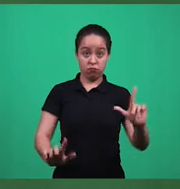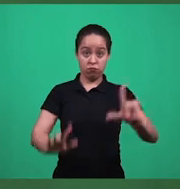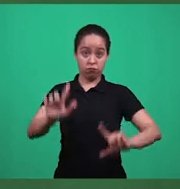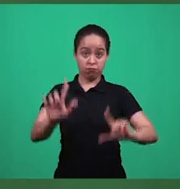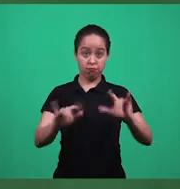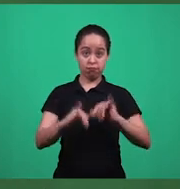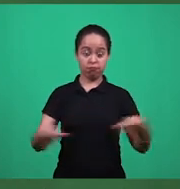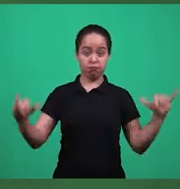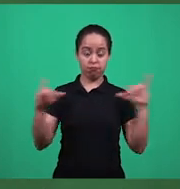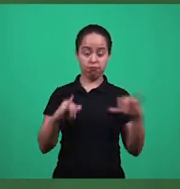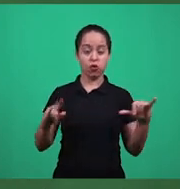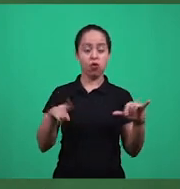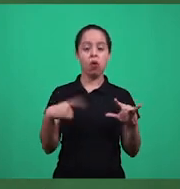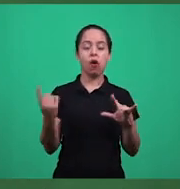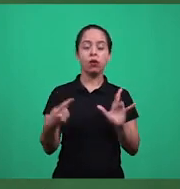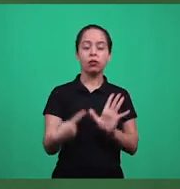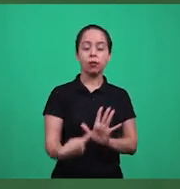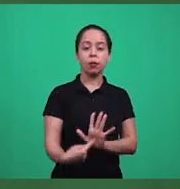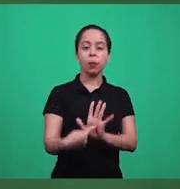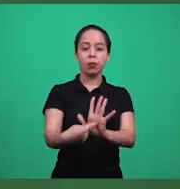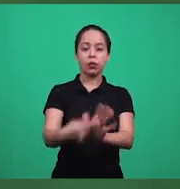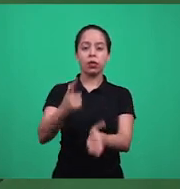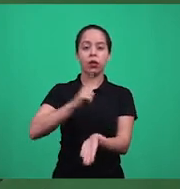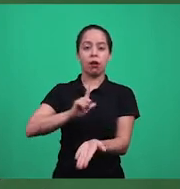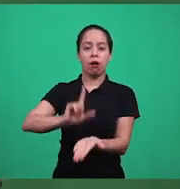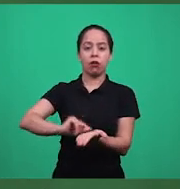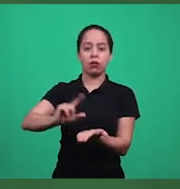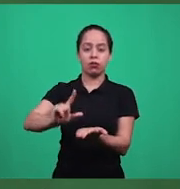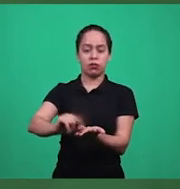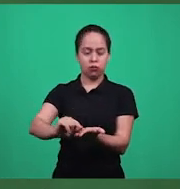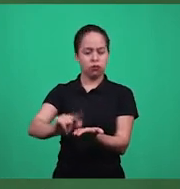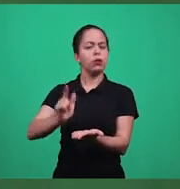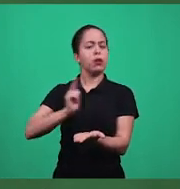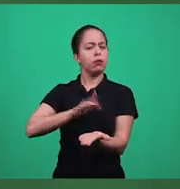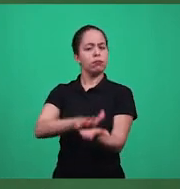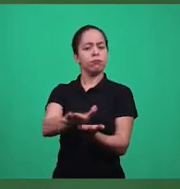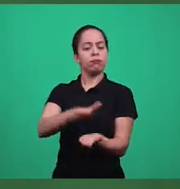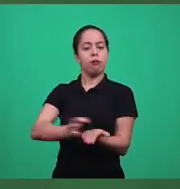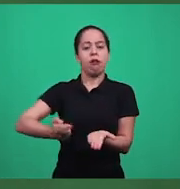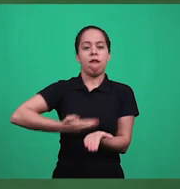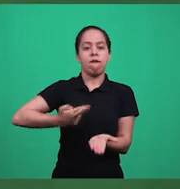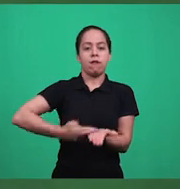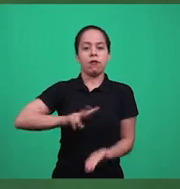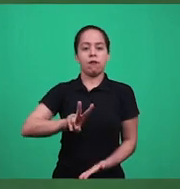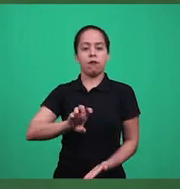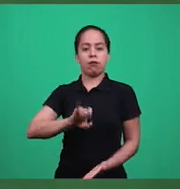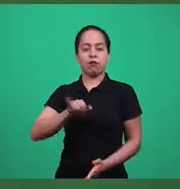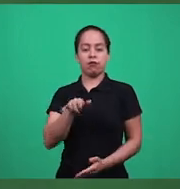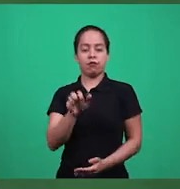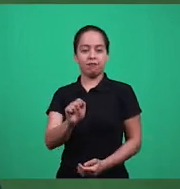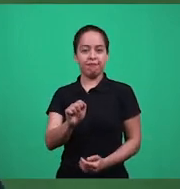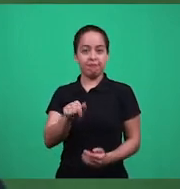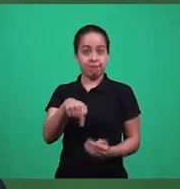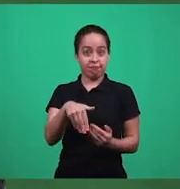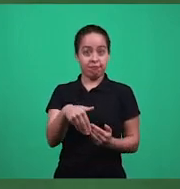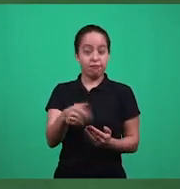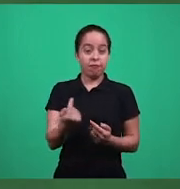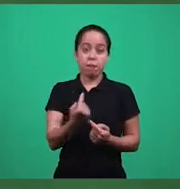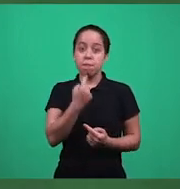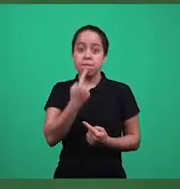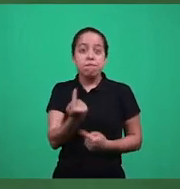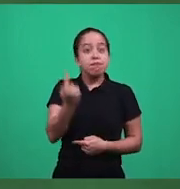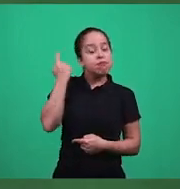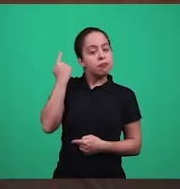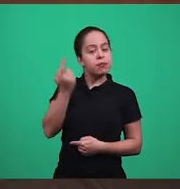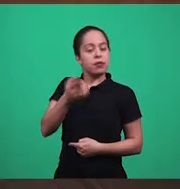hoje falaremos sobre um artigo publicado na revista Veja deste final de